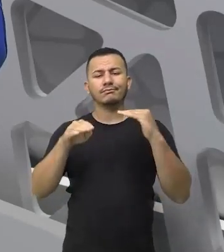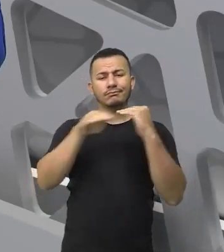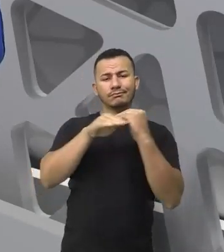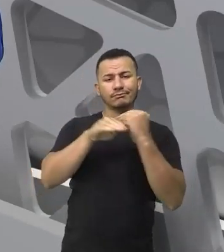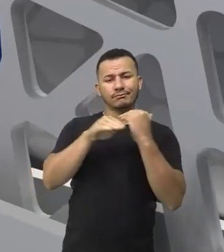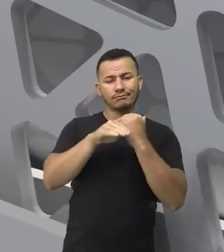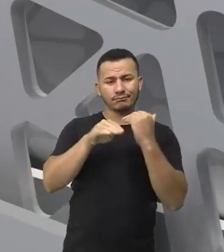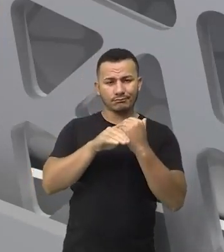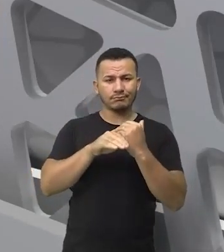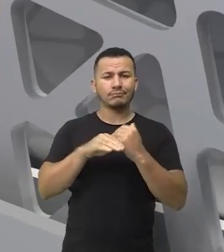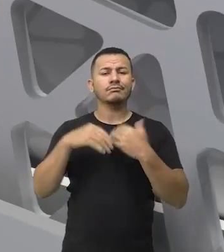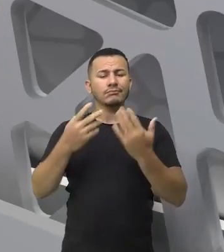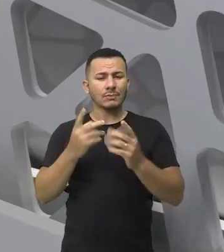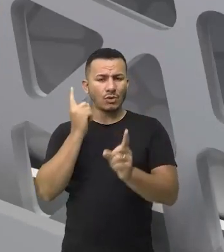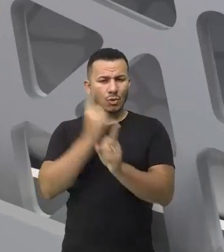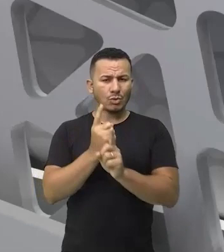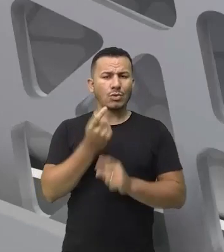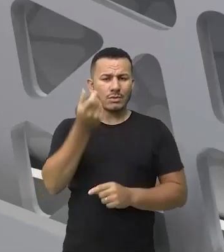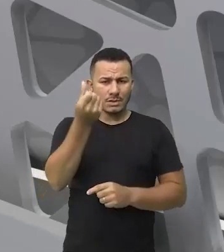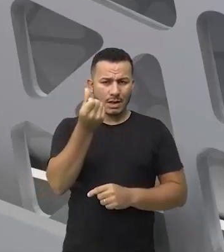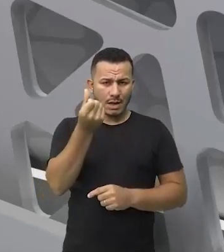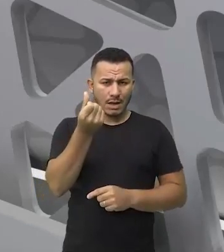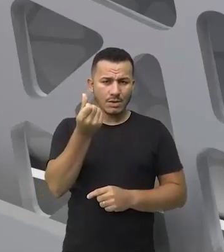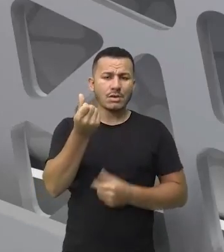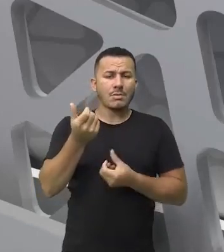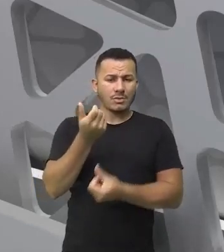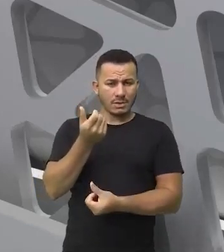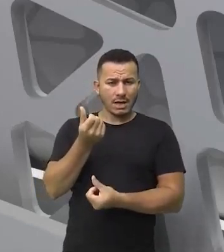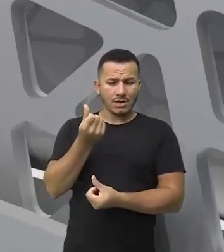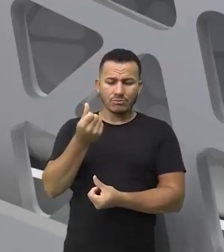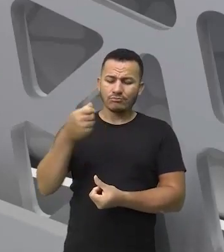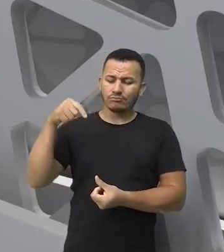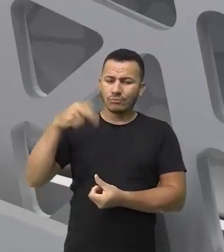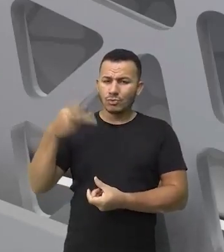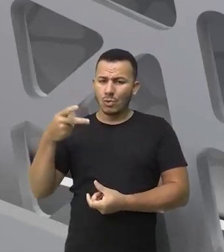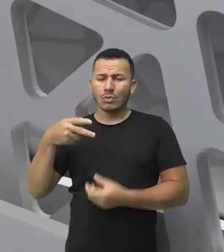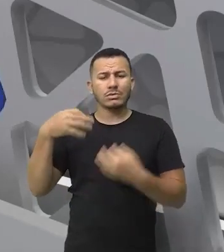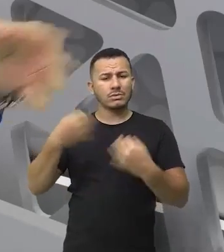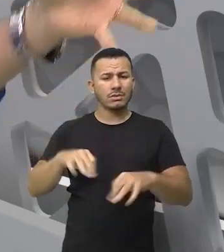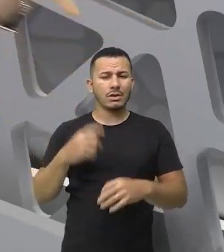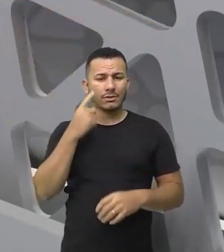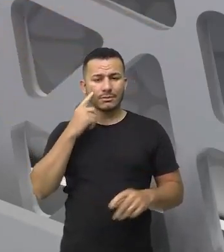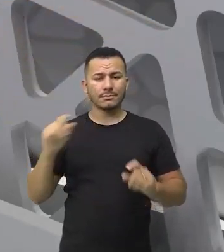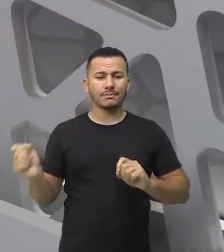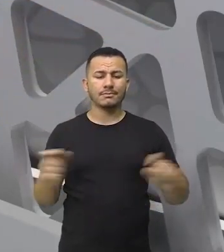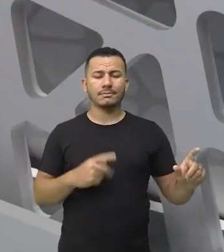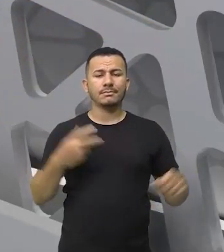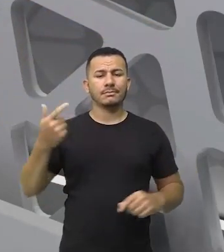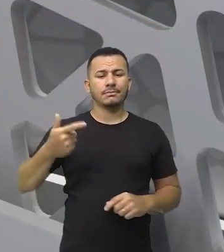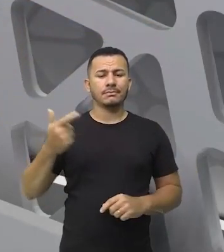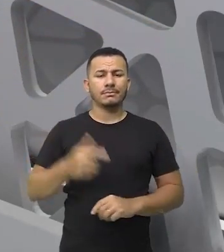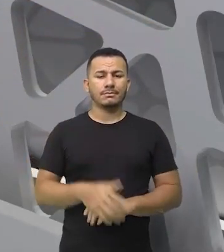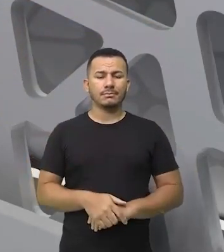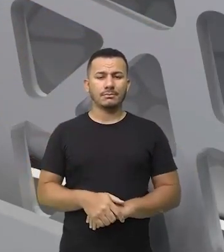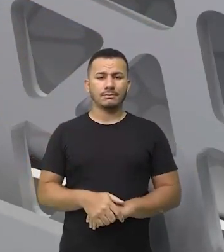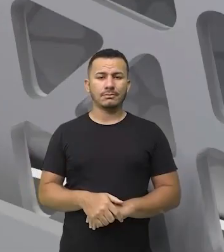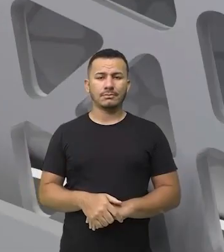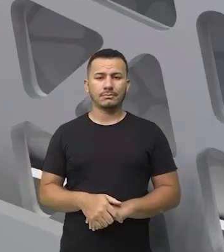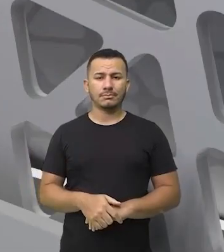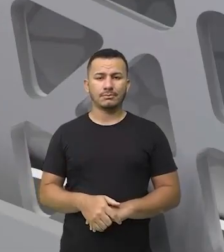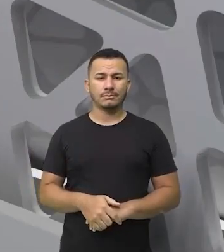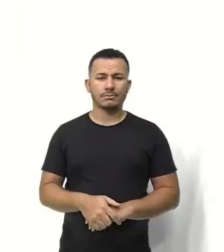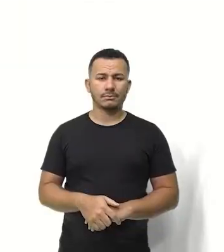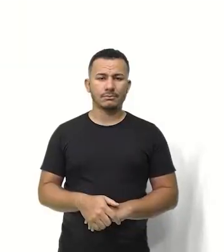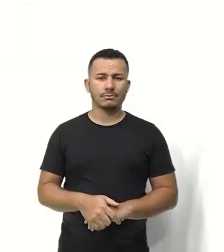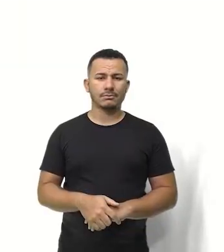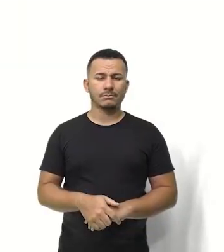se a igualdade é verdadeira. O que foi que nós encontramos? 6 de um lado e 6 do outro. Então, sigamos. Vamos lá para o segundo exemplo. Olha aqui,